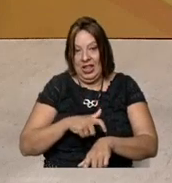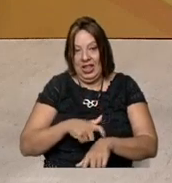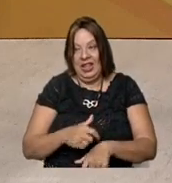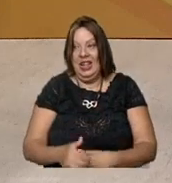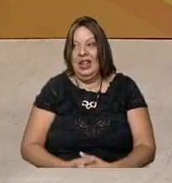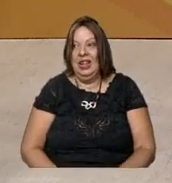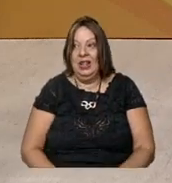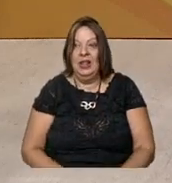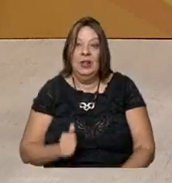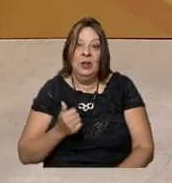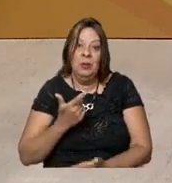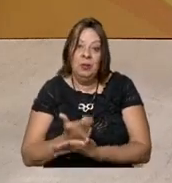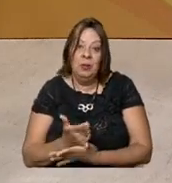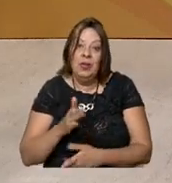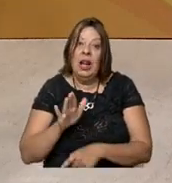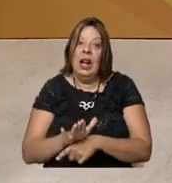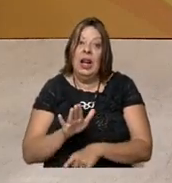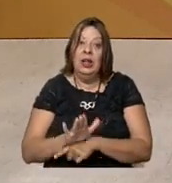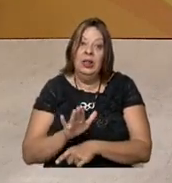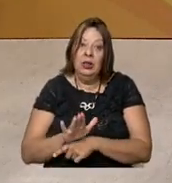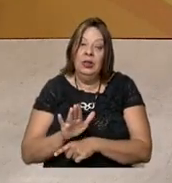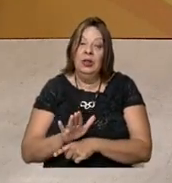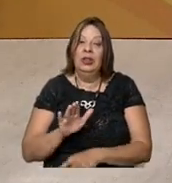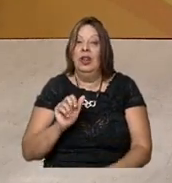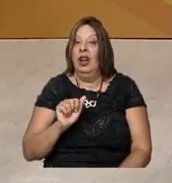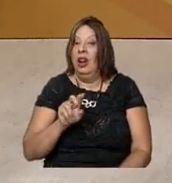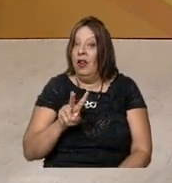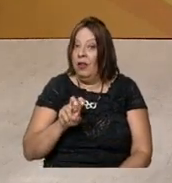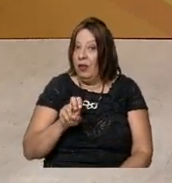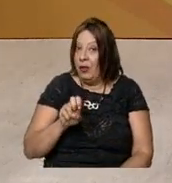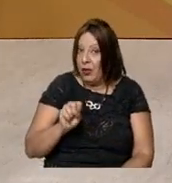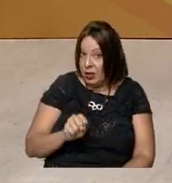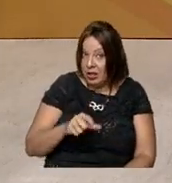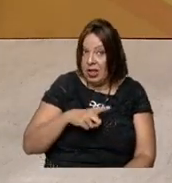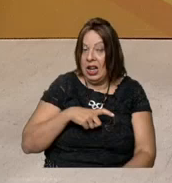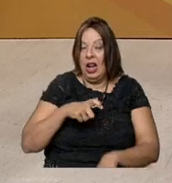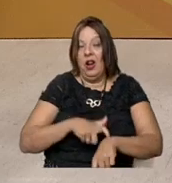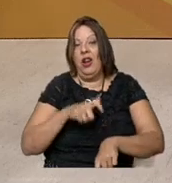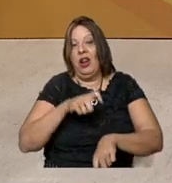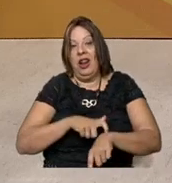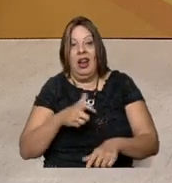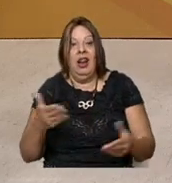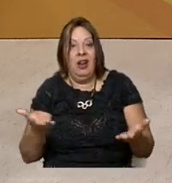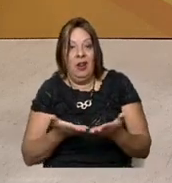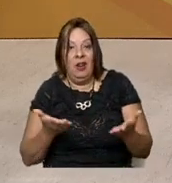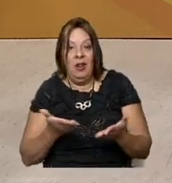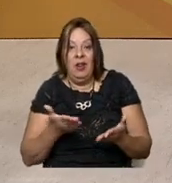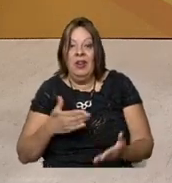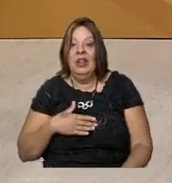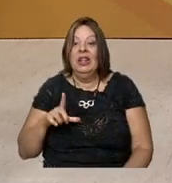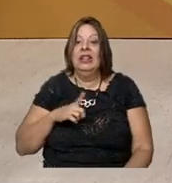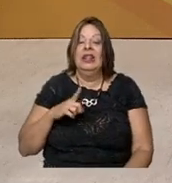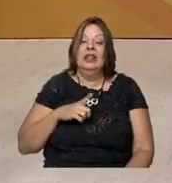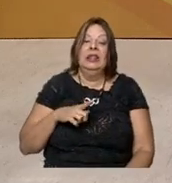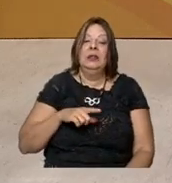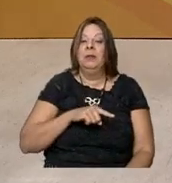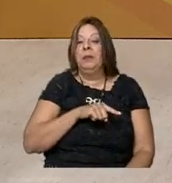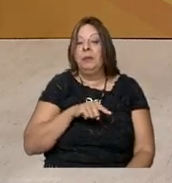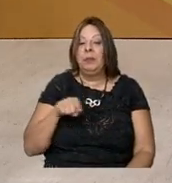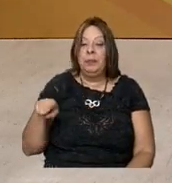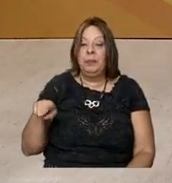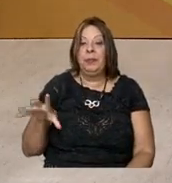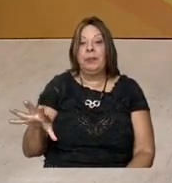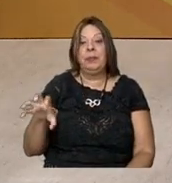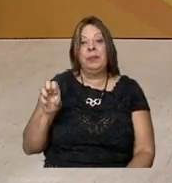Viciane? Garantindo o título, você ajuda a Vozos e tem chances incríveis. A hora é agora. Tem QR Code na tela, aponta a câmera